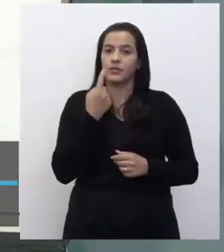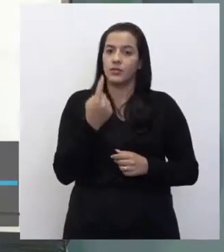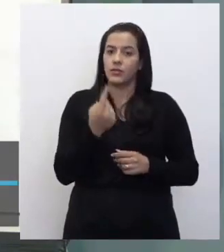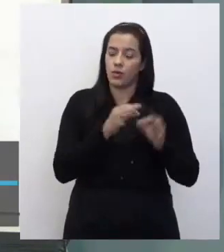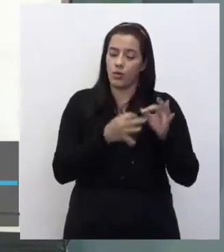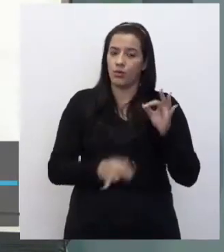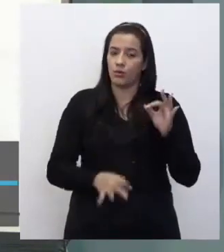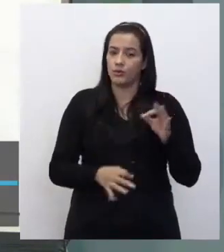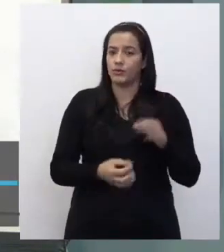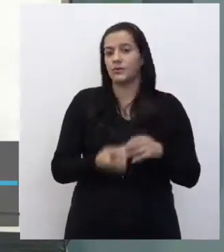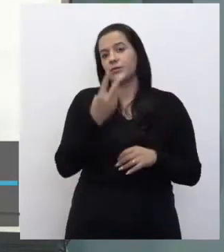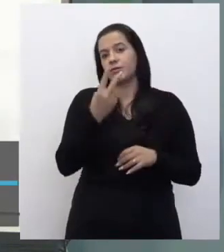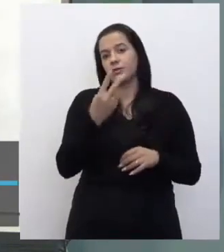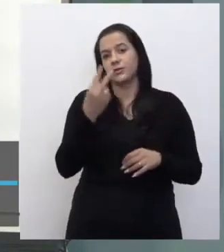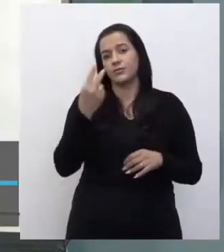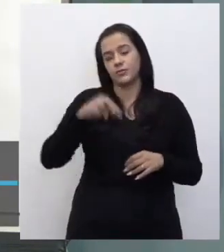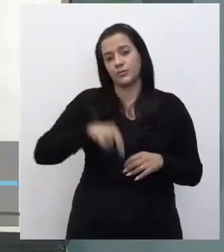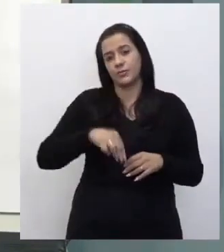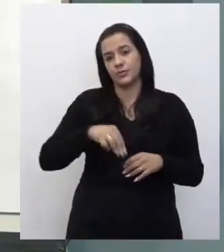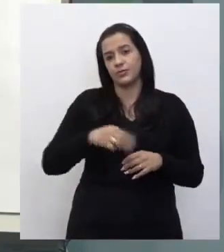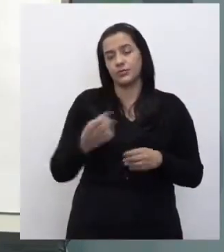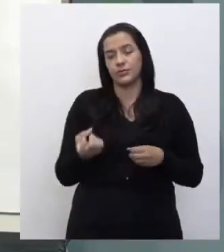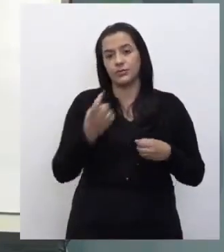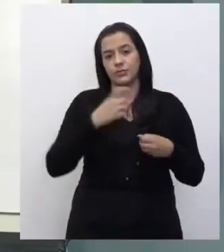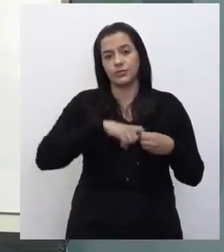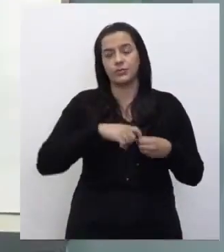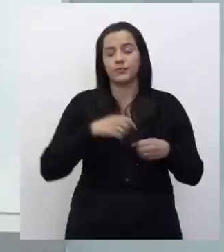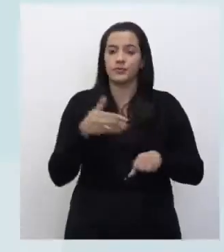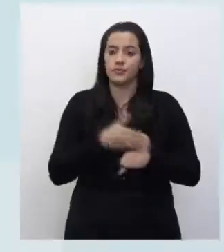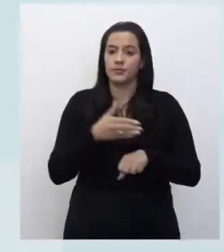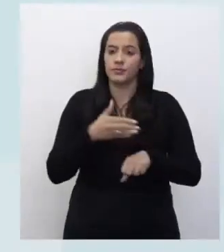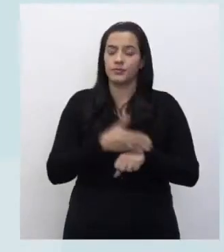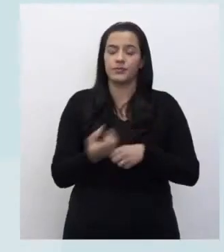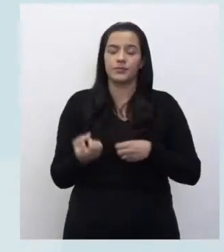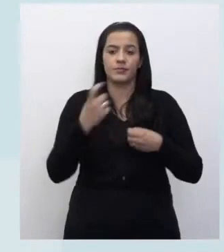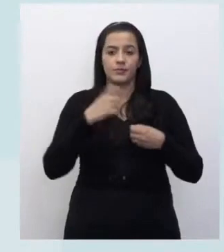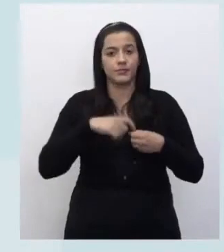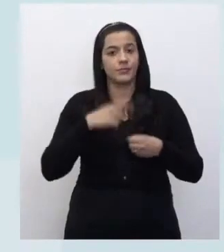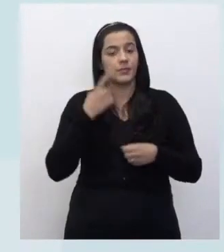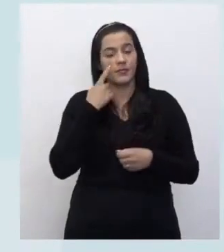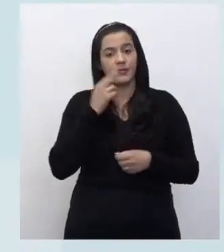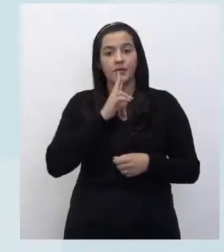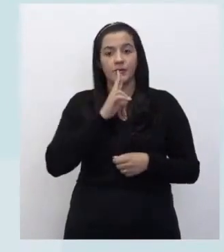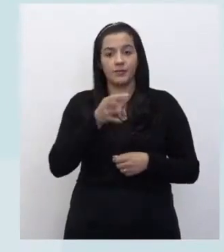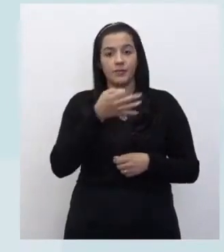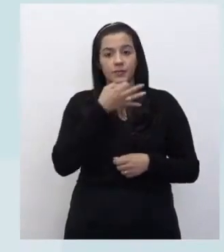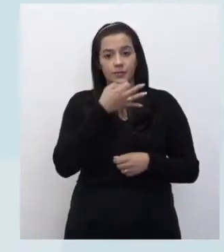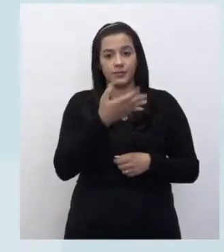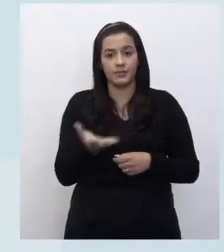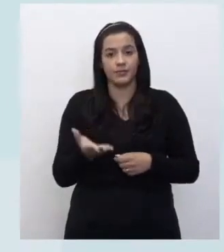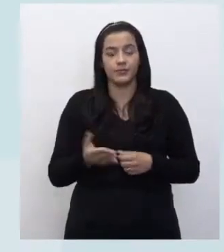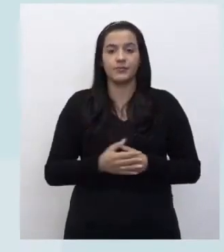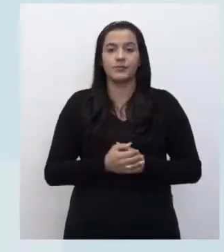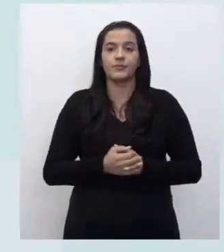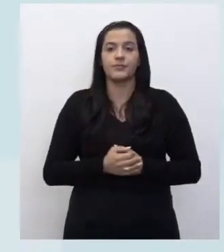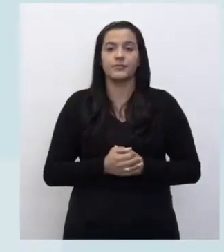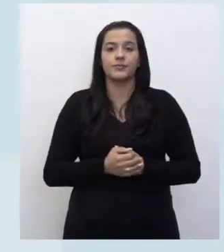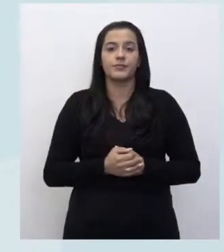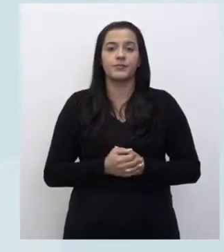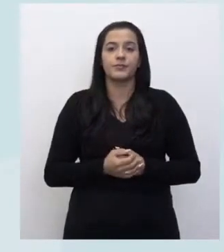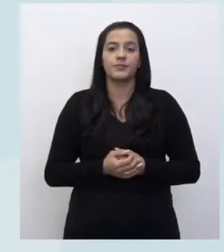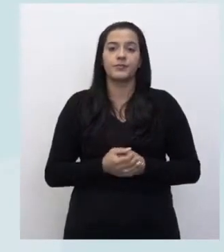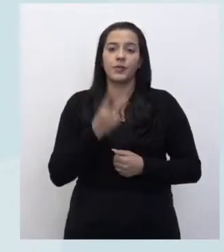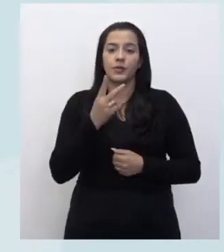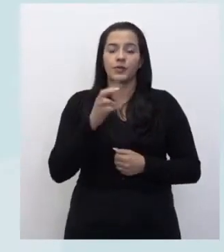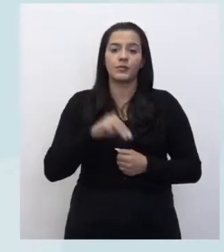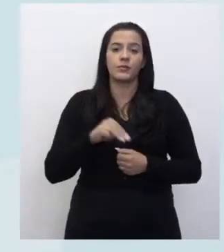longa, 2 minutes for you, mais 2 minutinhos, participem, daqui a pouco a gente volta para ver a opinião de vocês. 2 minutes, have fun, 2 minutos,